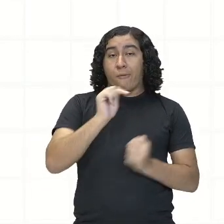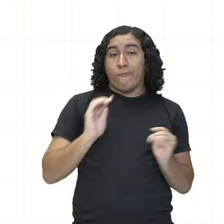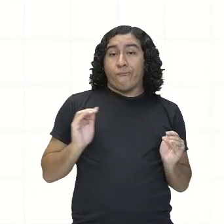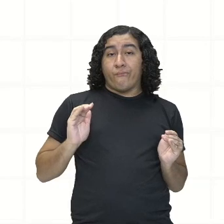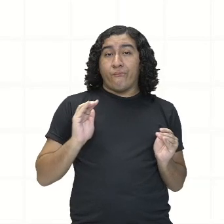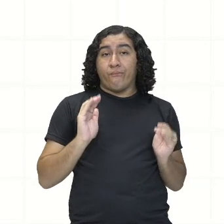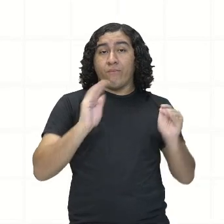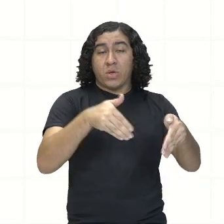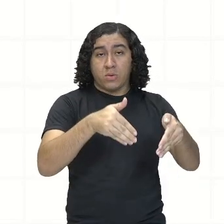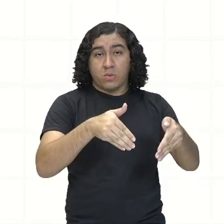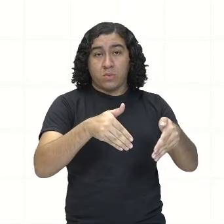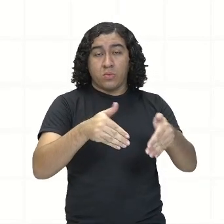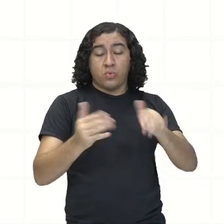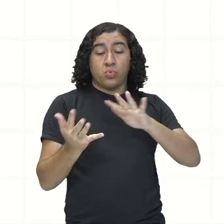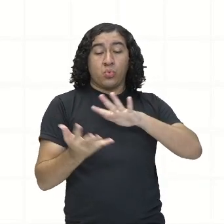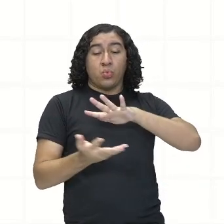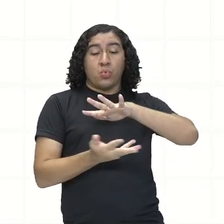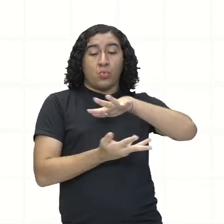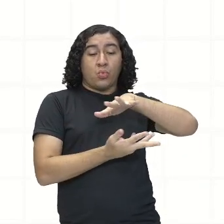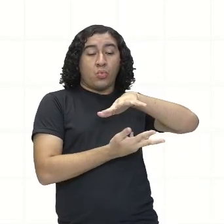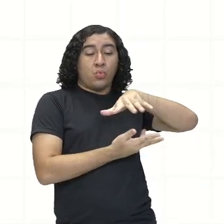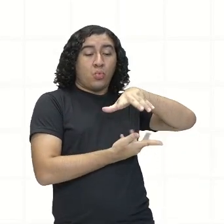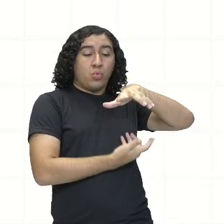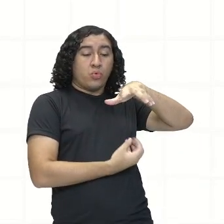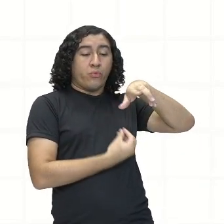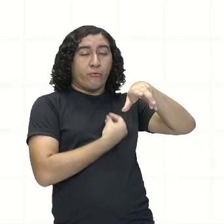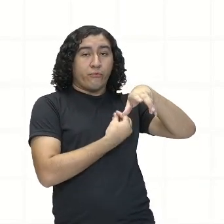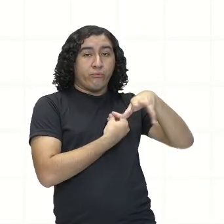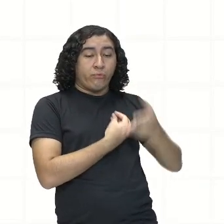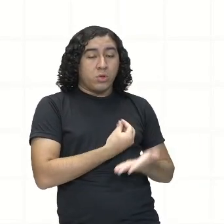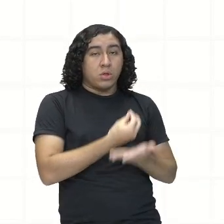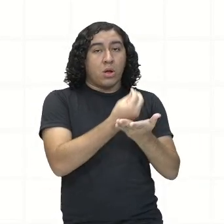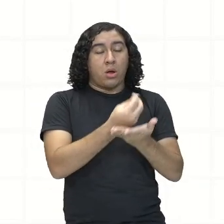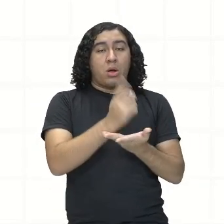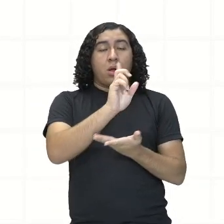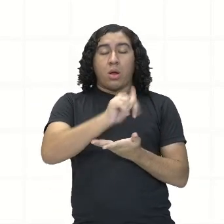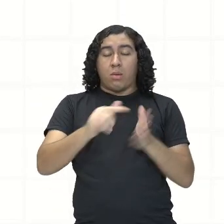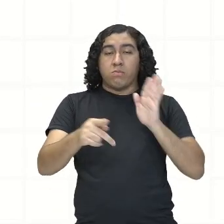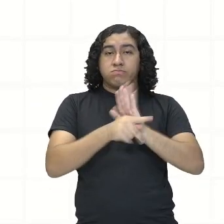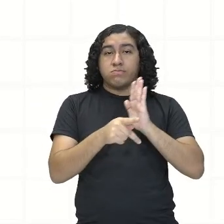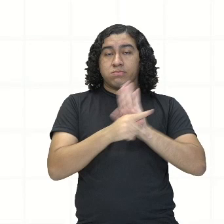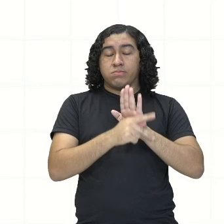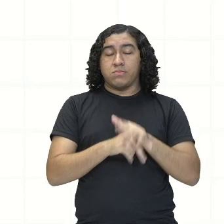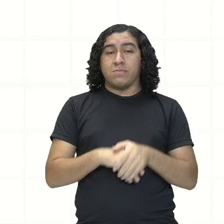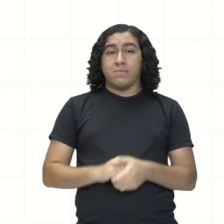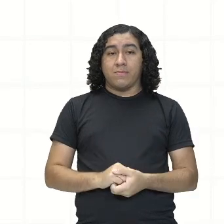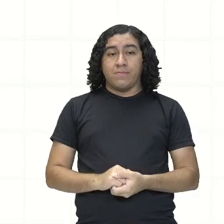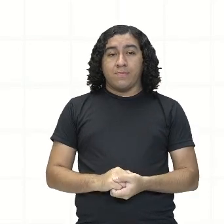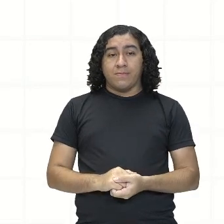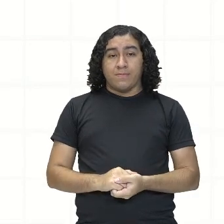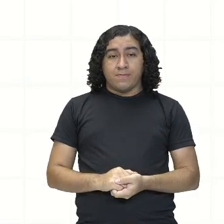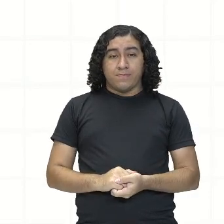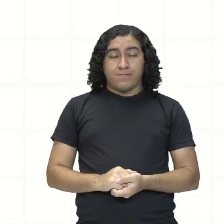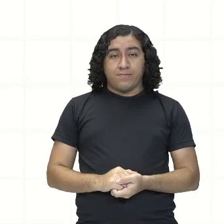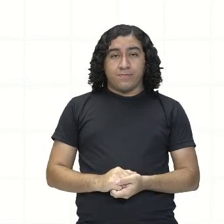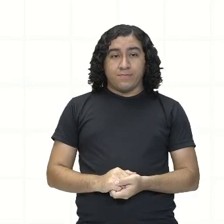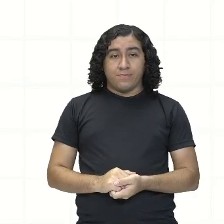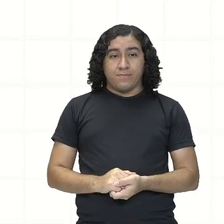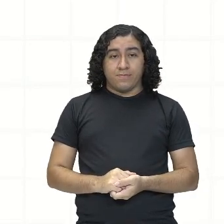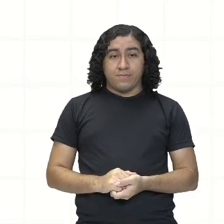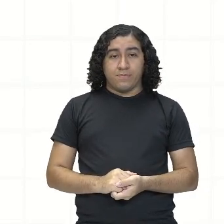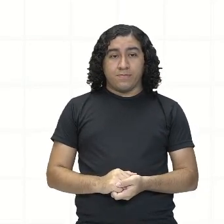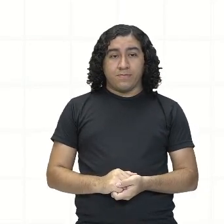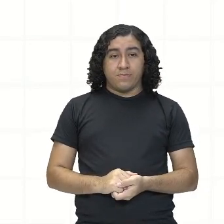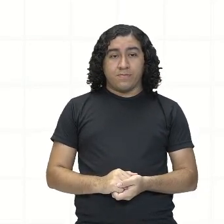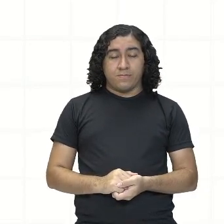centro das questões que vão estar ali sendo observadas. Pensamento filosófico que coloca o